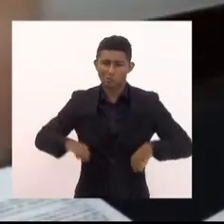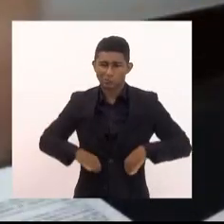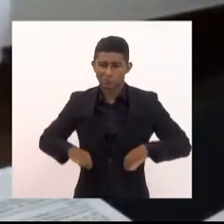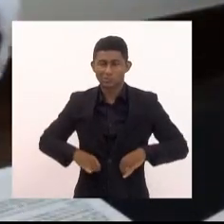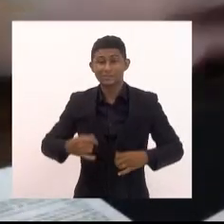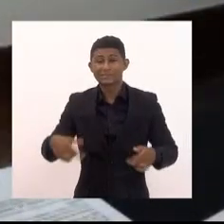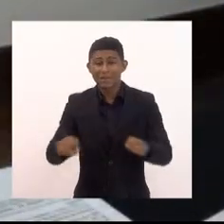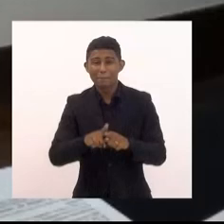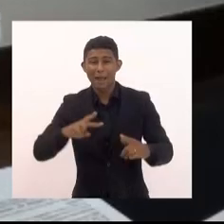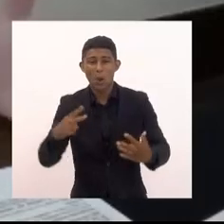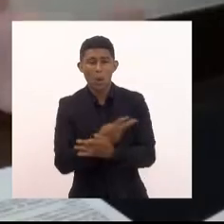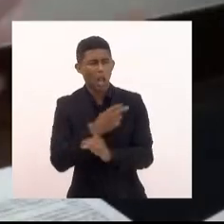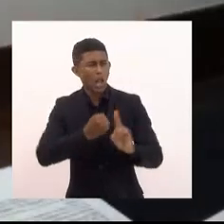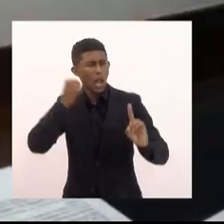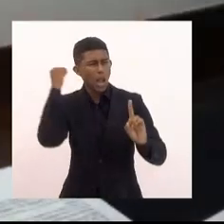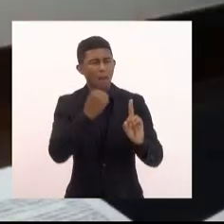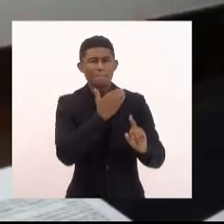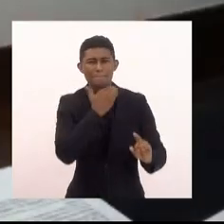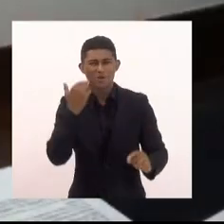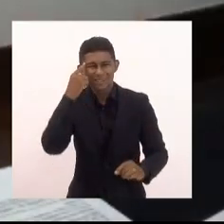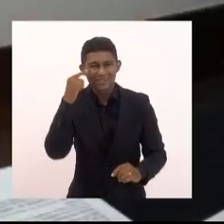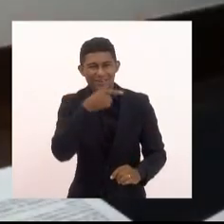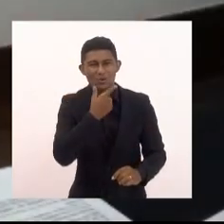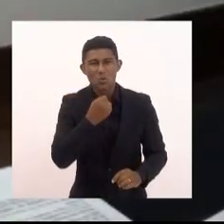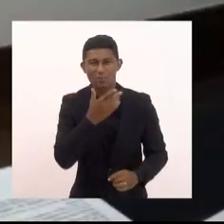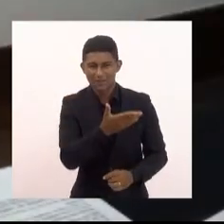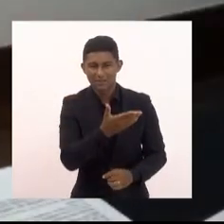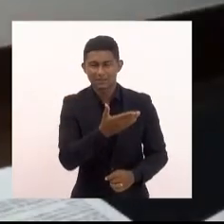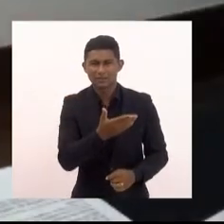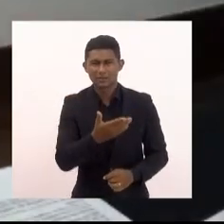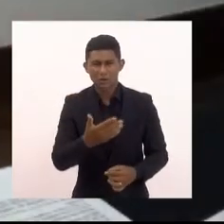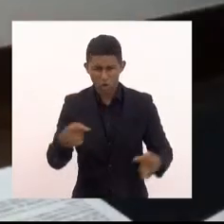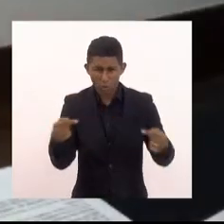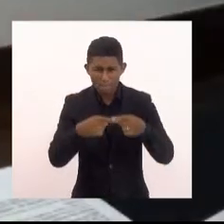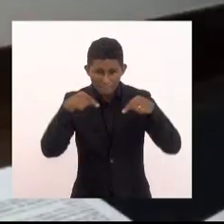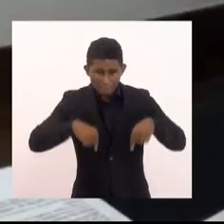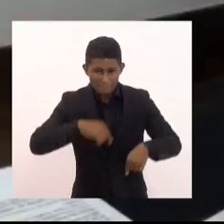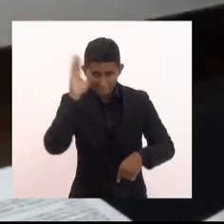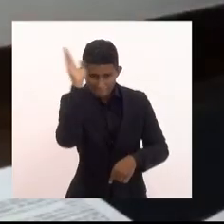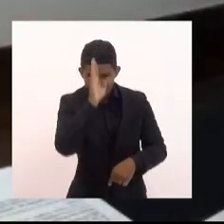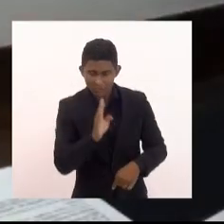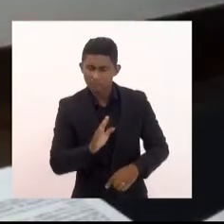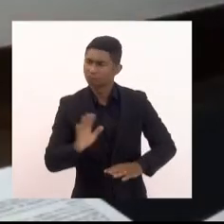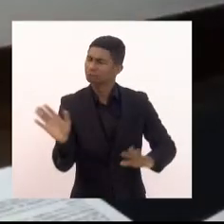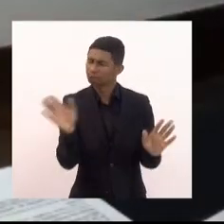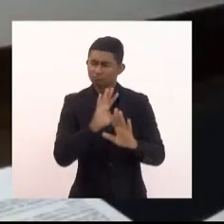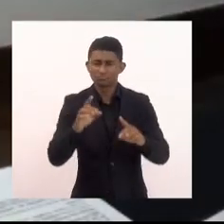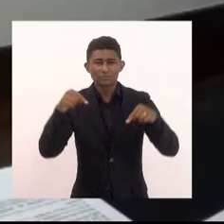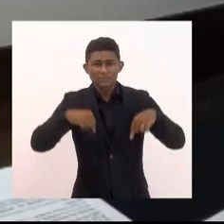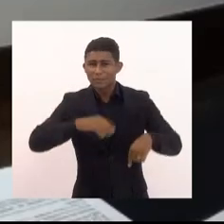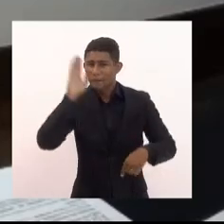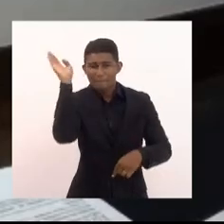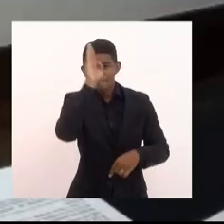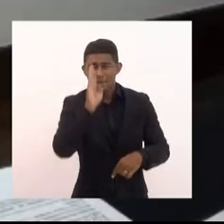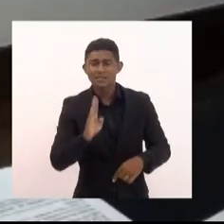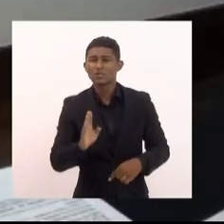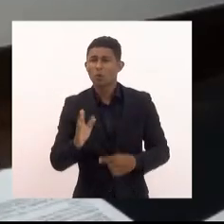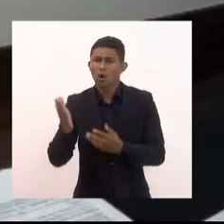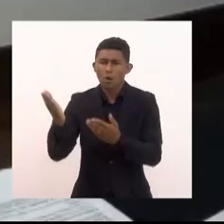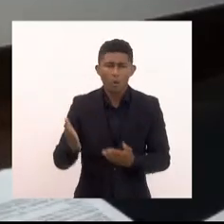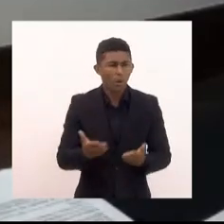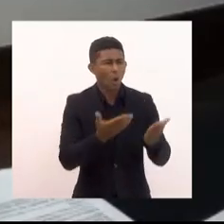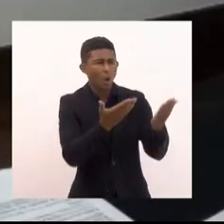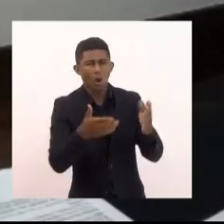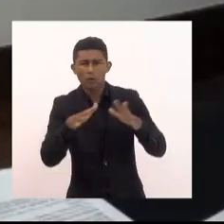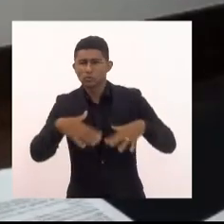Barbas, selvageria, enfim. Isso não tem a cara do Brasil. Há uma brasileira de acolhimento, há uma brasileira de sincretismo. Eu queria